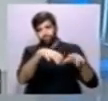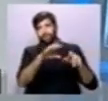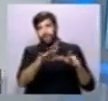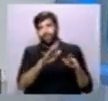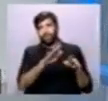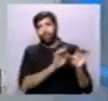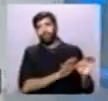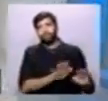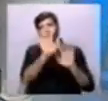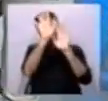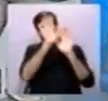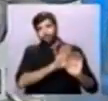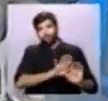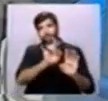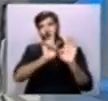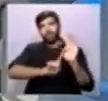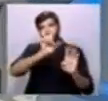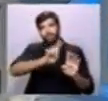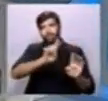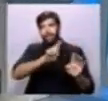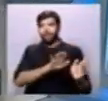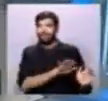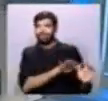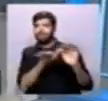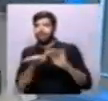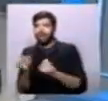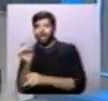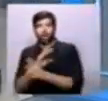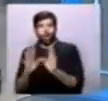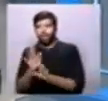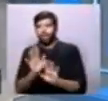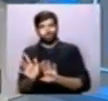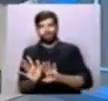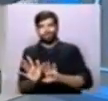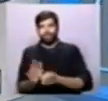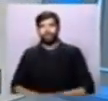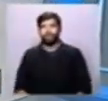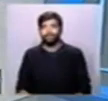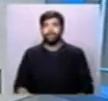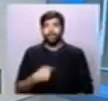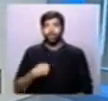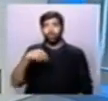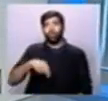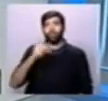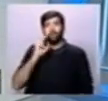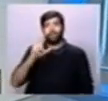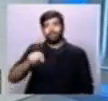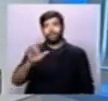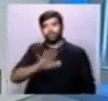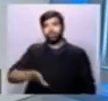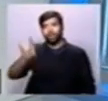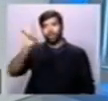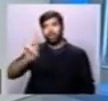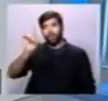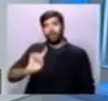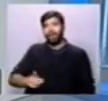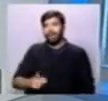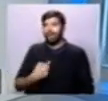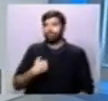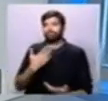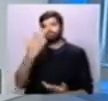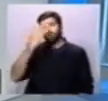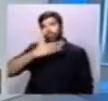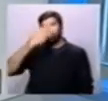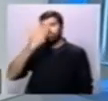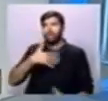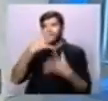se deslocam para norte e não conseguem aproximar-se da Europa. E vemos para hoje na região do norte, temos um dia com o